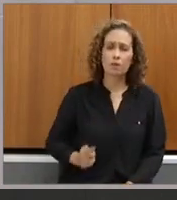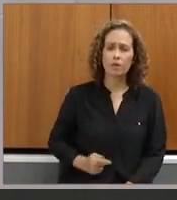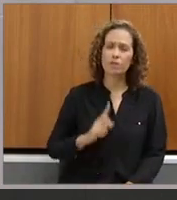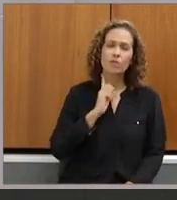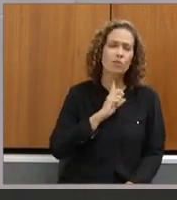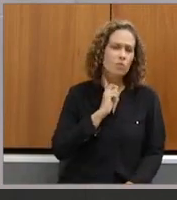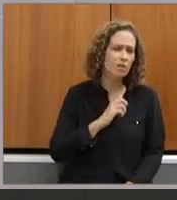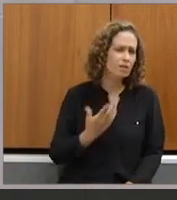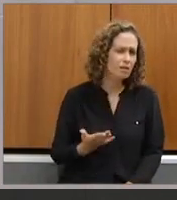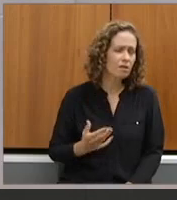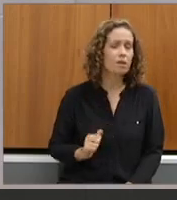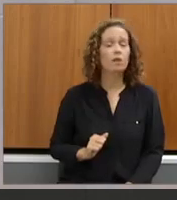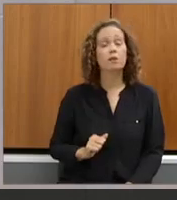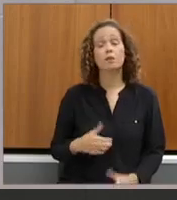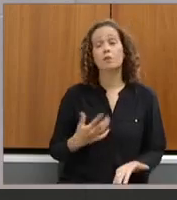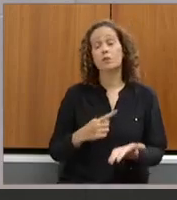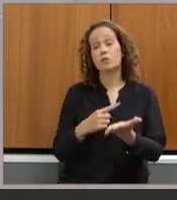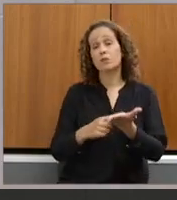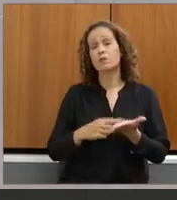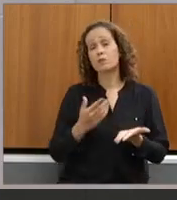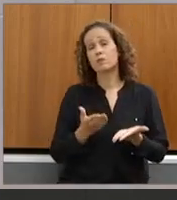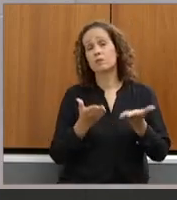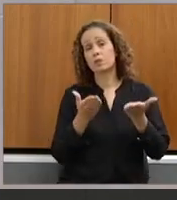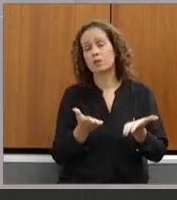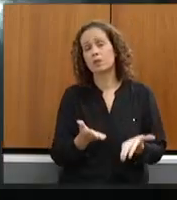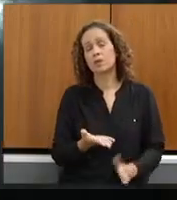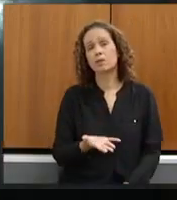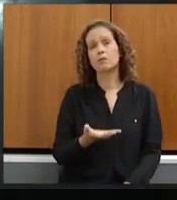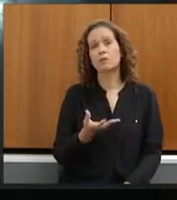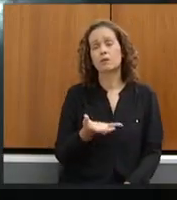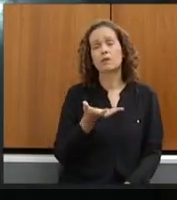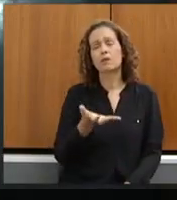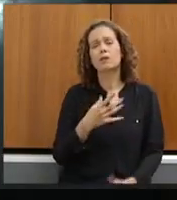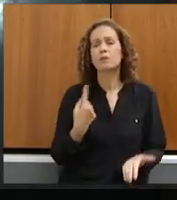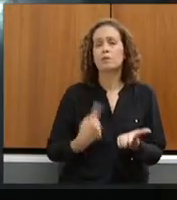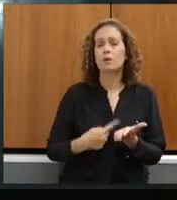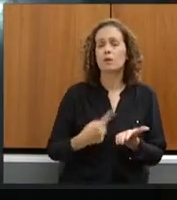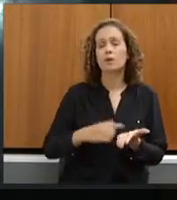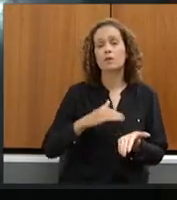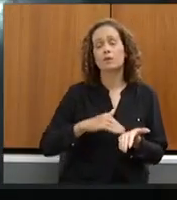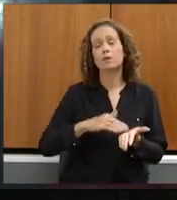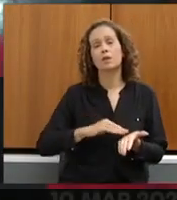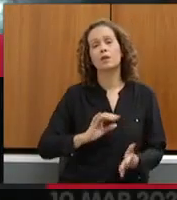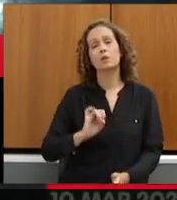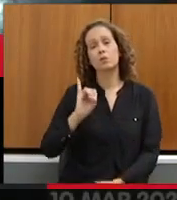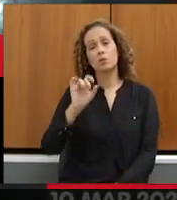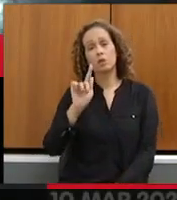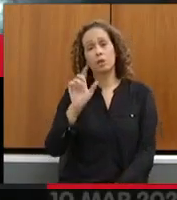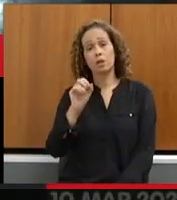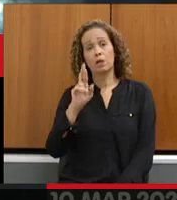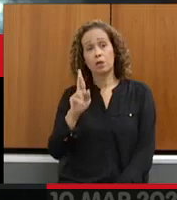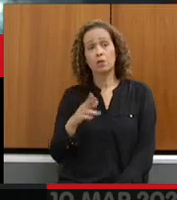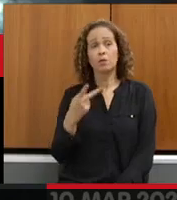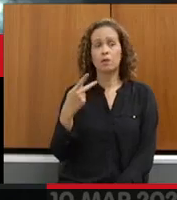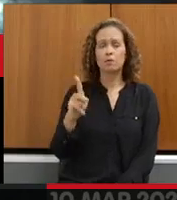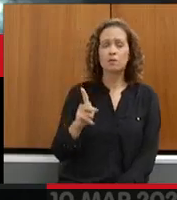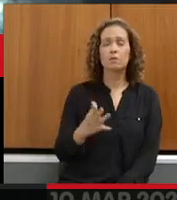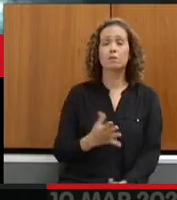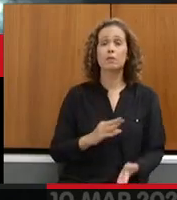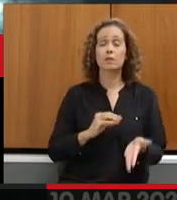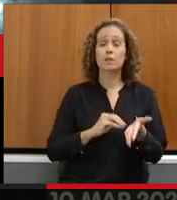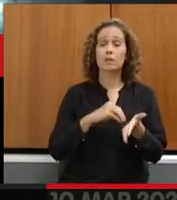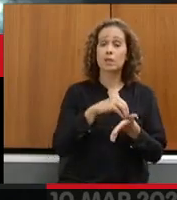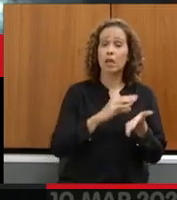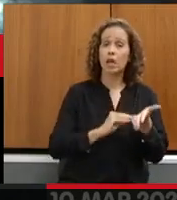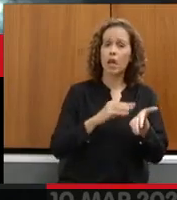tratamento e faça um convite a vossa excelência eu tô tentando marcar com o secretário Igor tem certeza que agenda do Senhor imensa crise tá muito